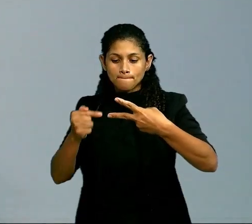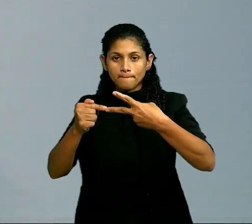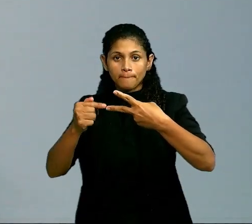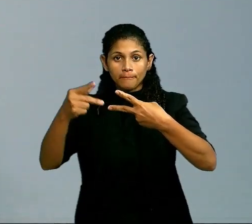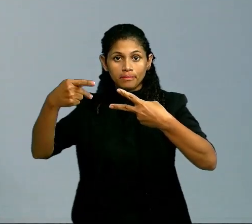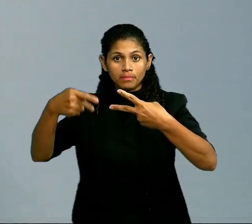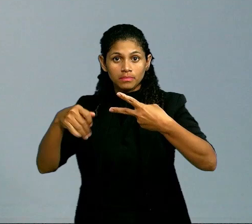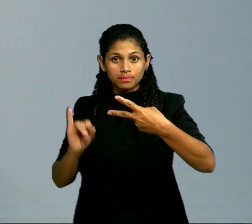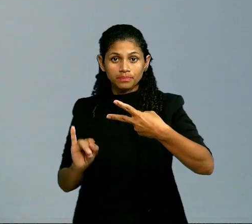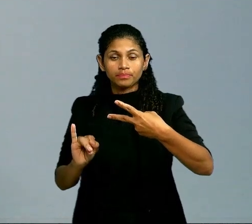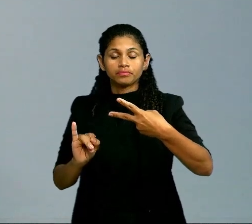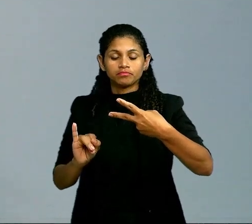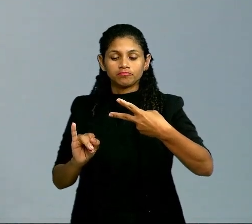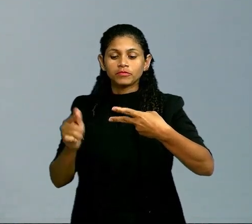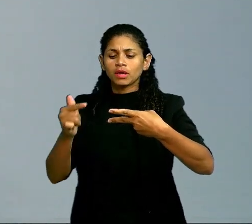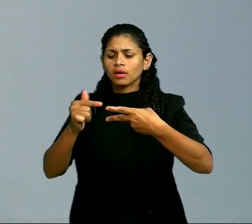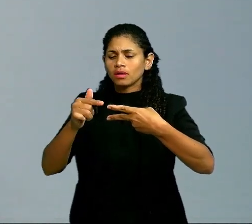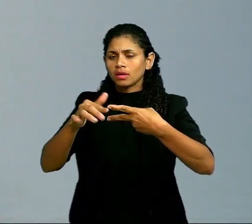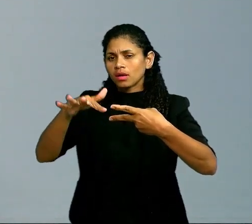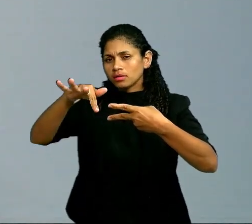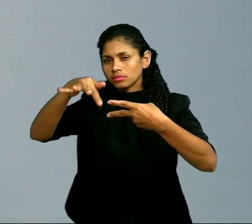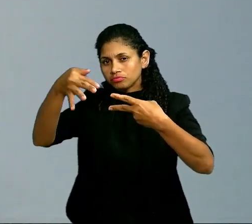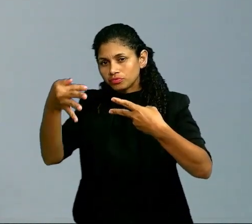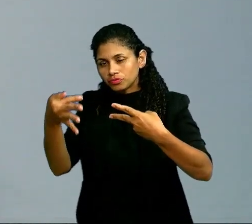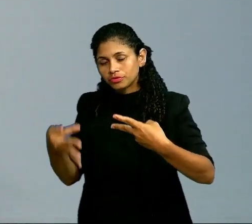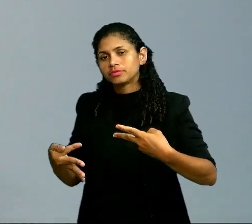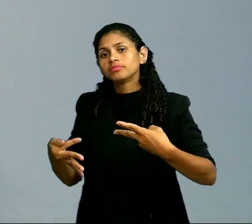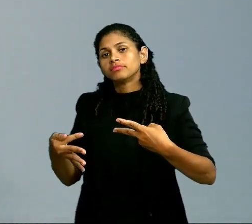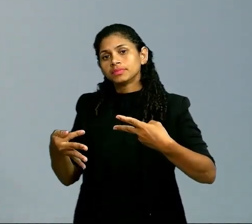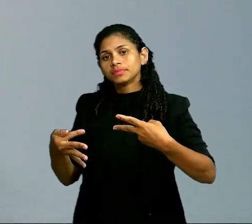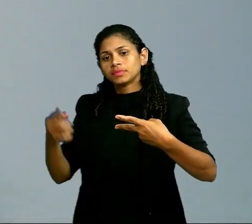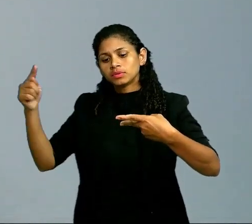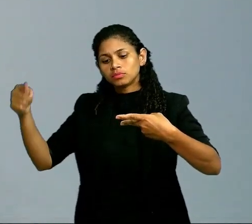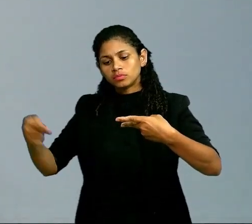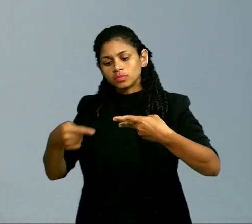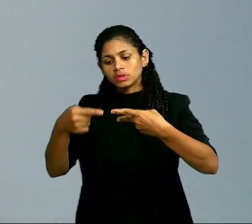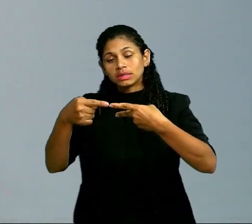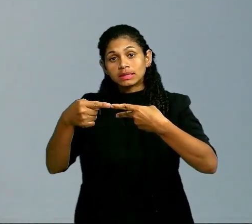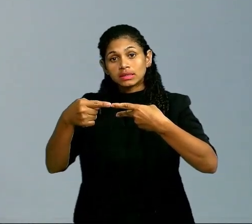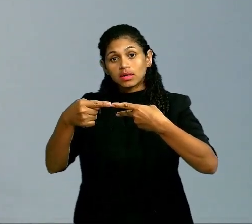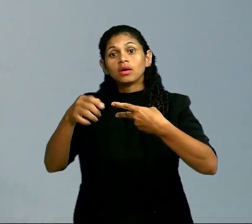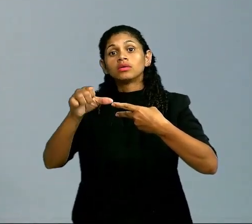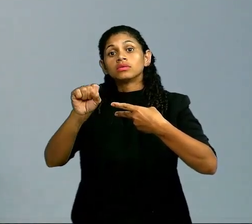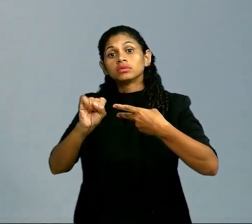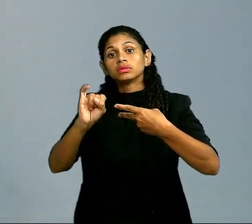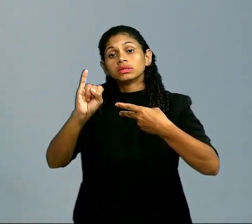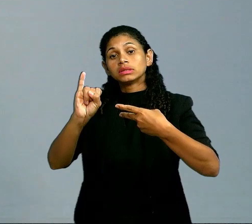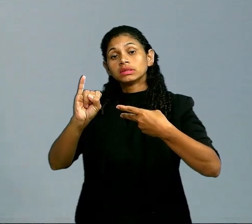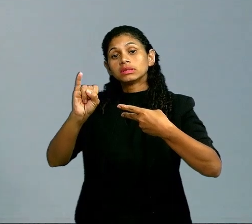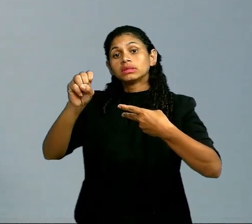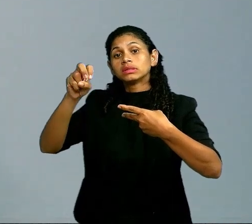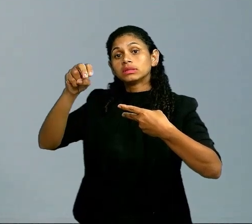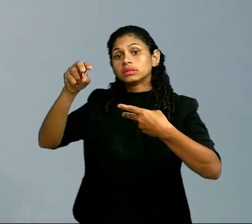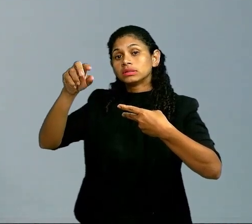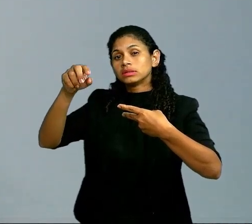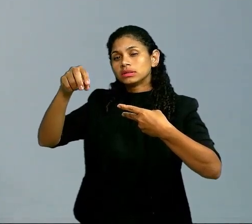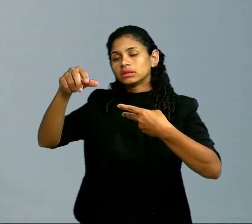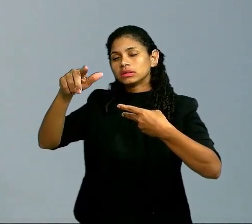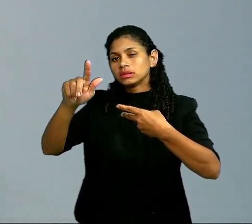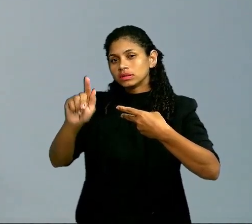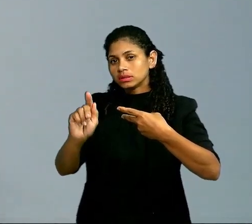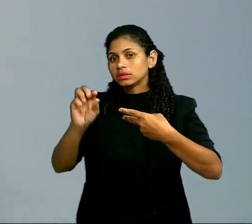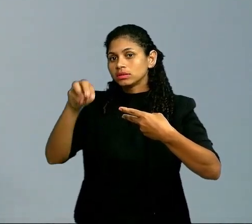uma ligação simples, e toda e qualquer ligação simples, ela vai ser uma ligação sigma. Se eu tiver uma ligação dupla,